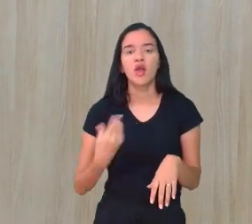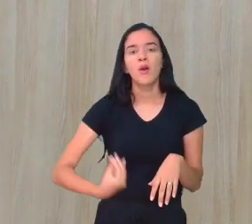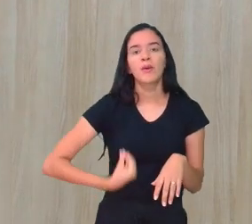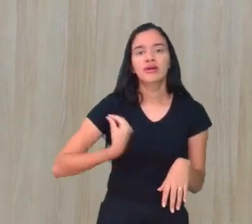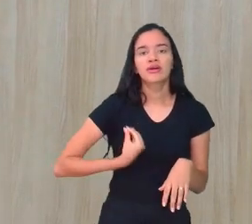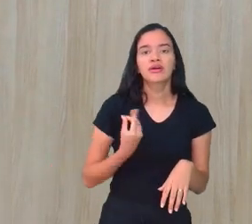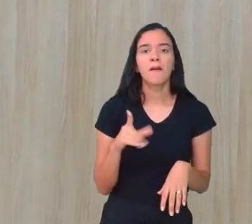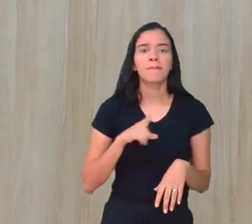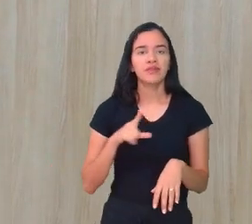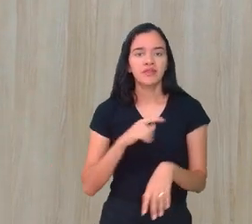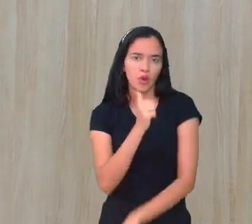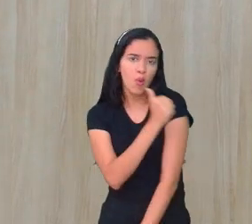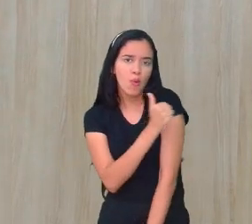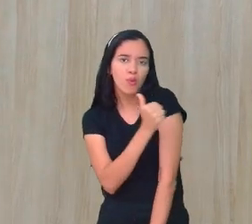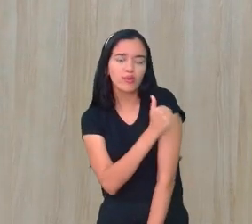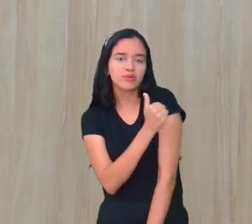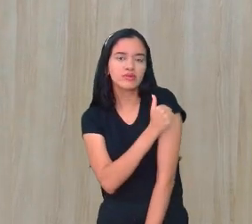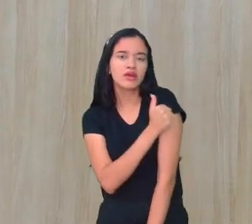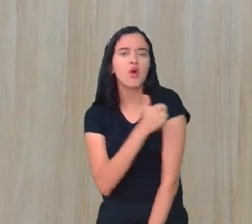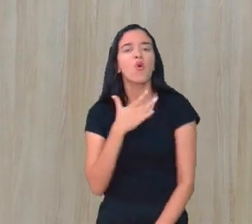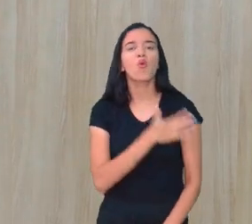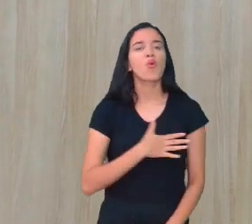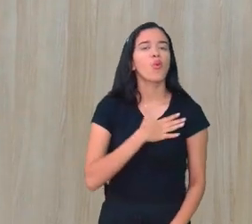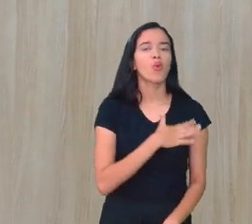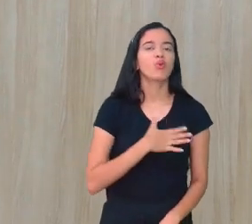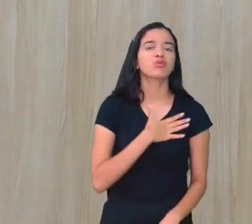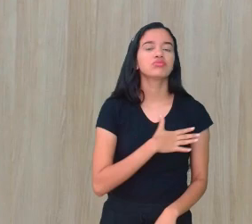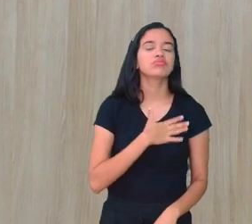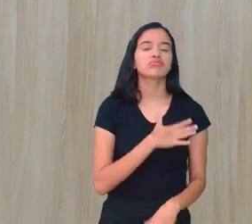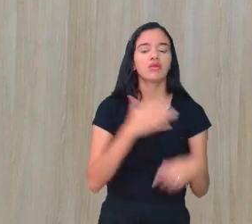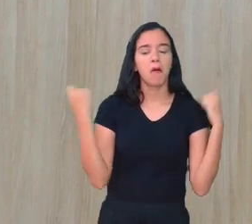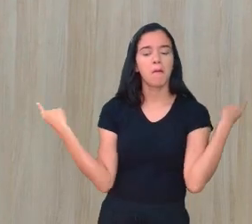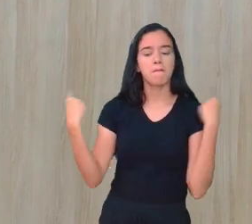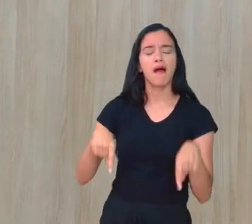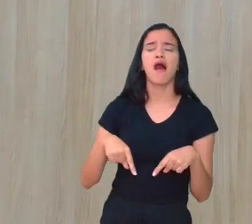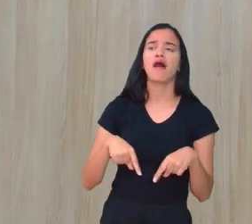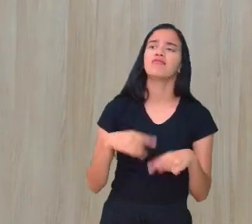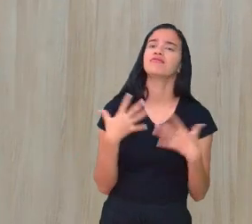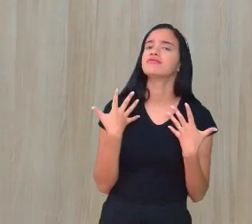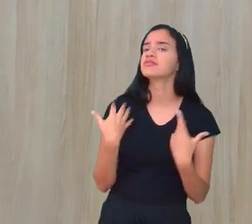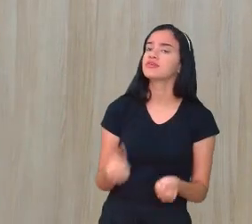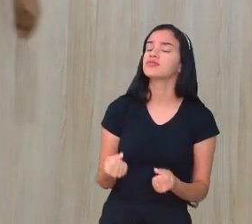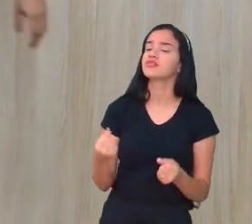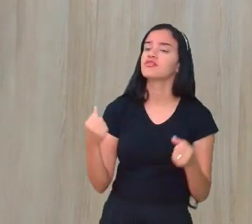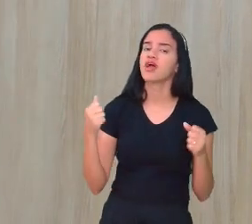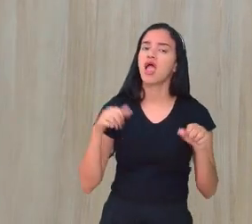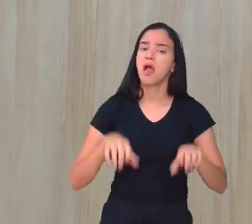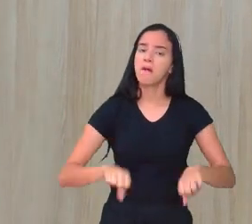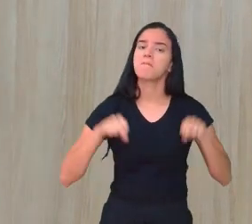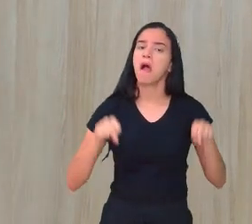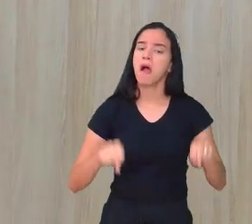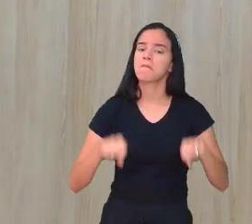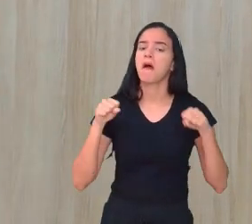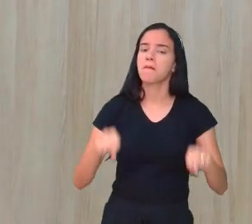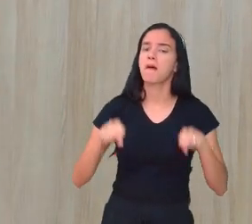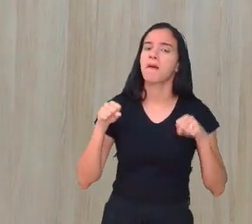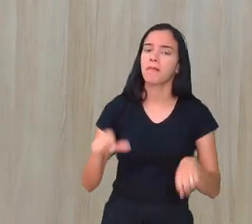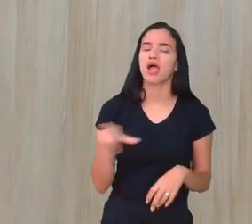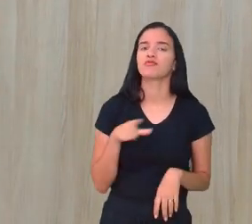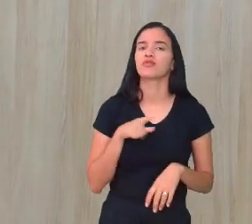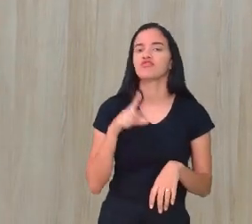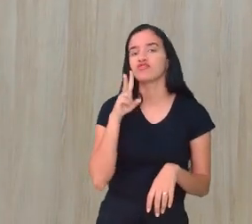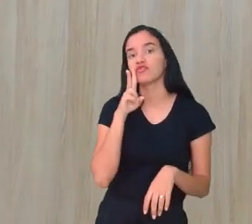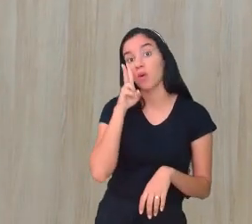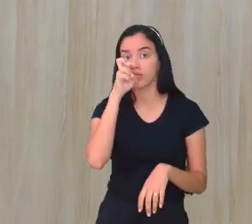presencial, eu tenho uns alunos que, vez ou outra, eles gostam de apostar, assim. Bora ver quem faz mais? Eu faço mais do que tu, eu tenho mais